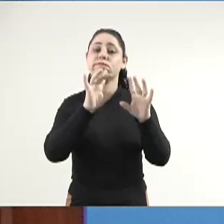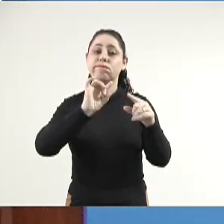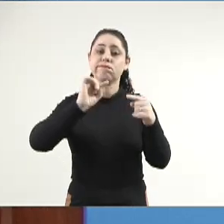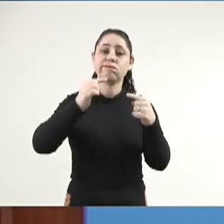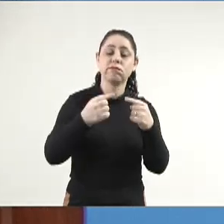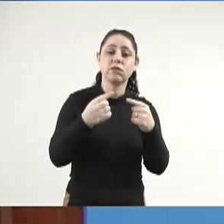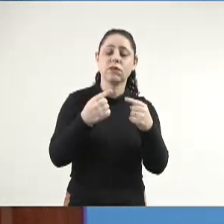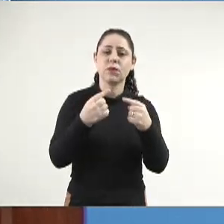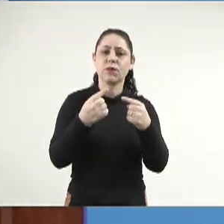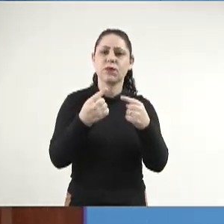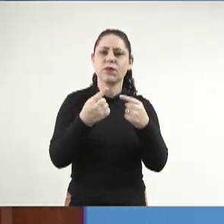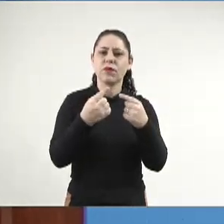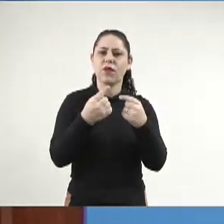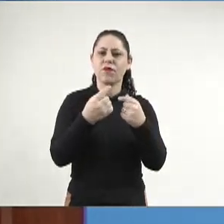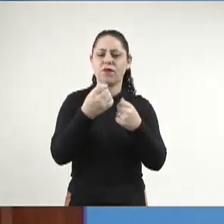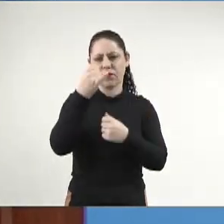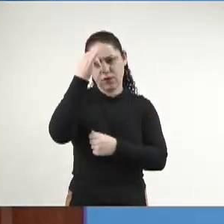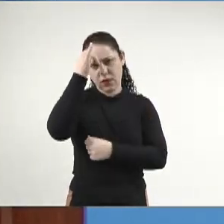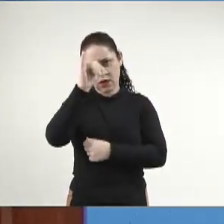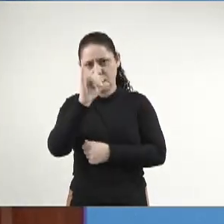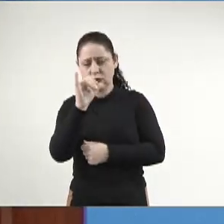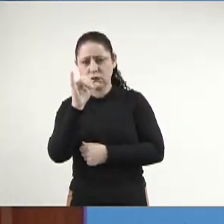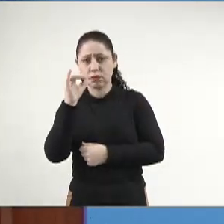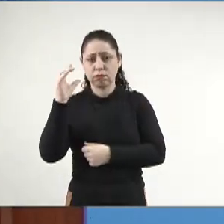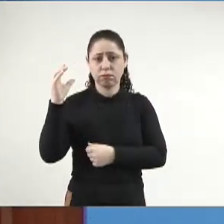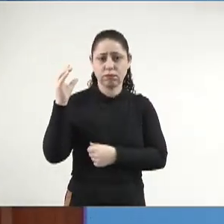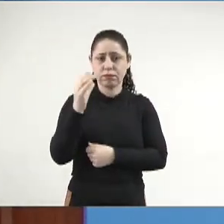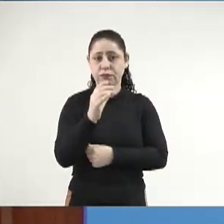de Repressão aos Crimes contra